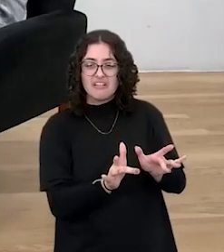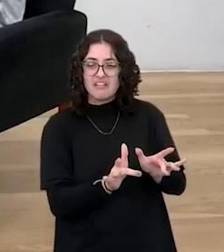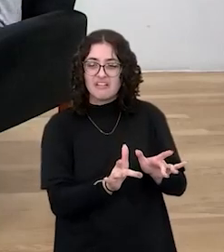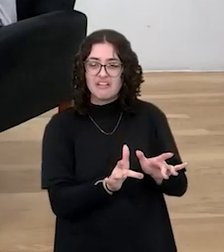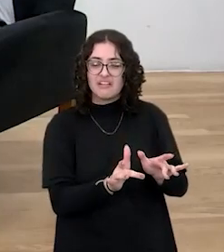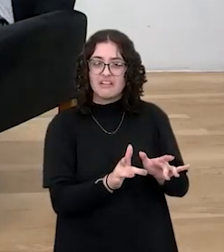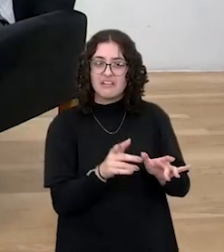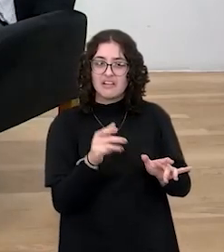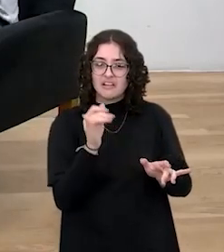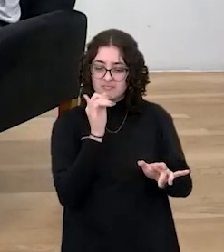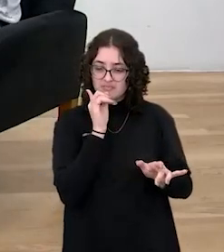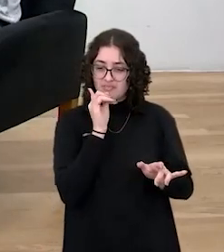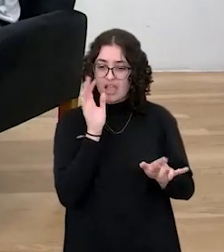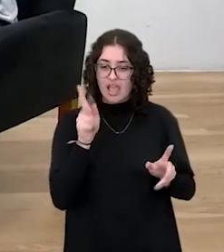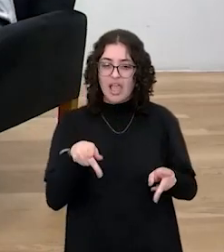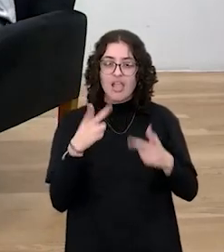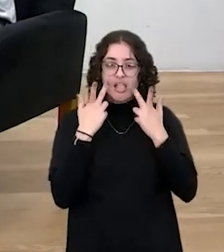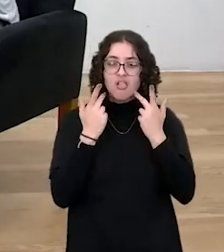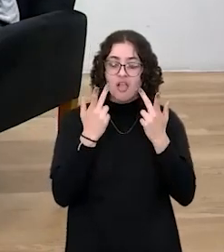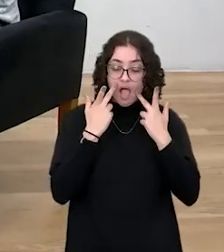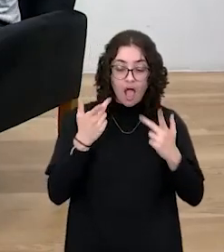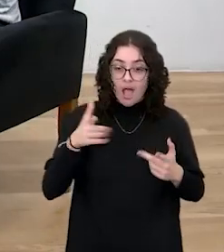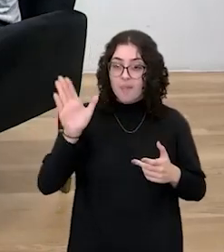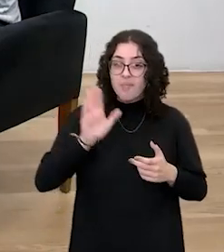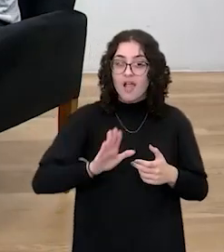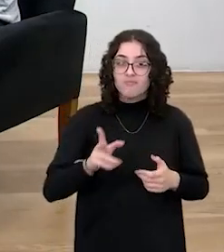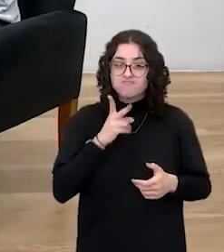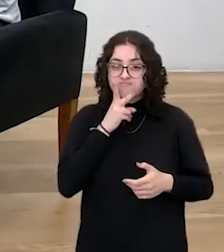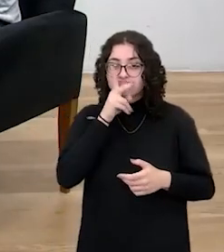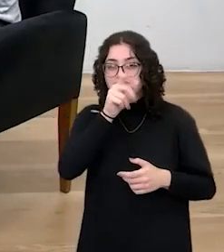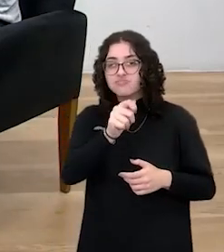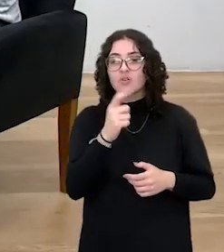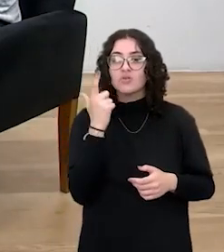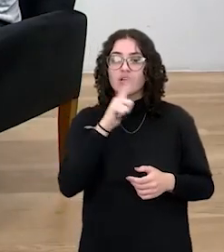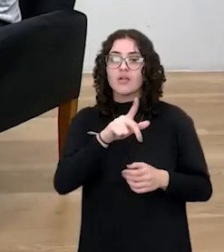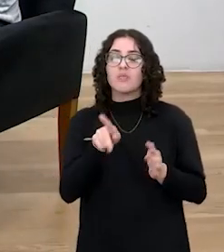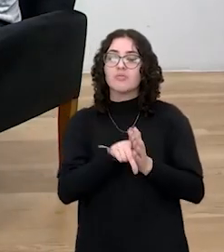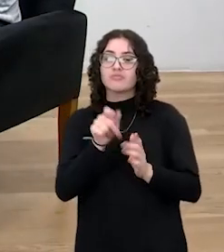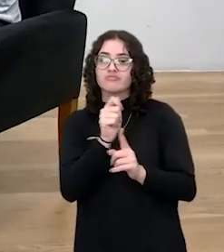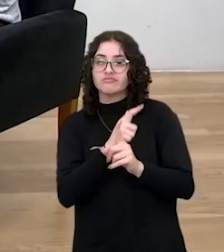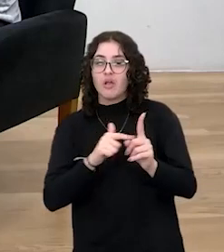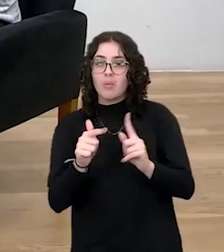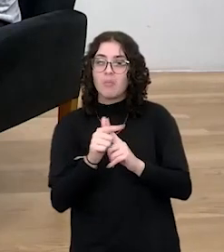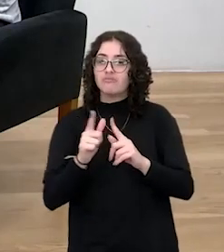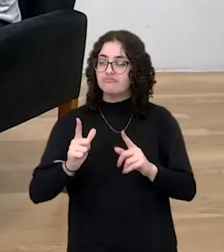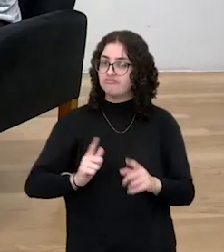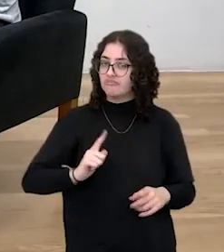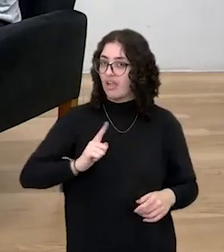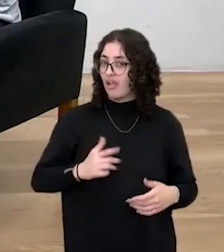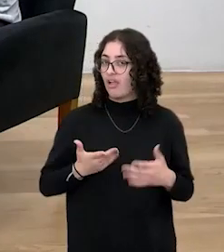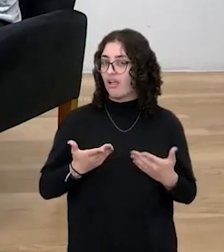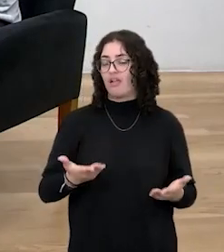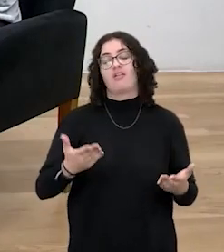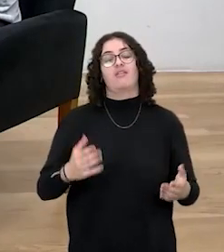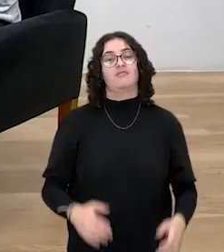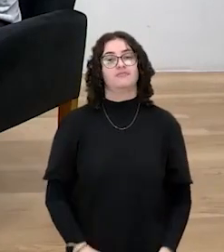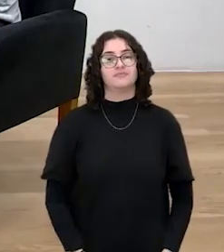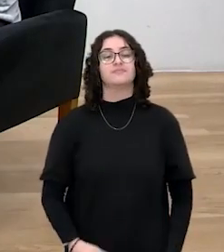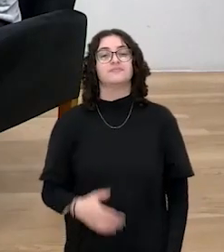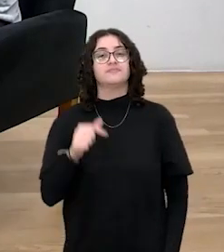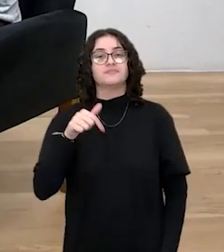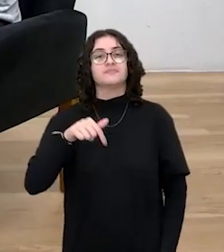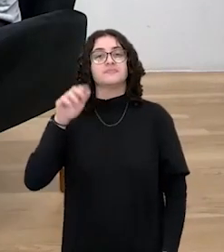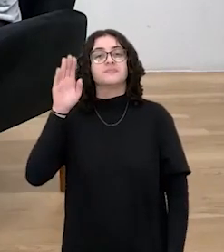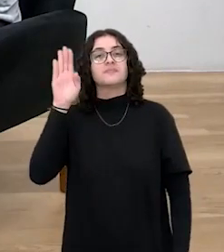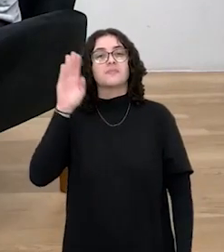essa natural fonte de poder de inserção geopolítica que o país tem. Sim, inclusive, recentemente o nosso